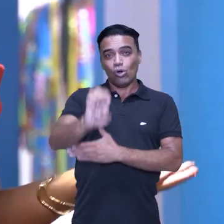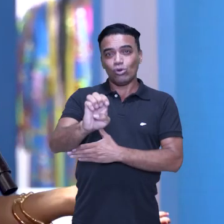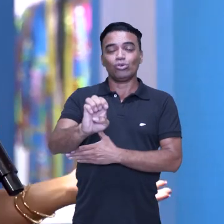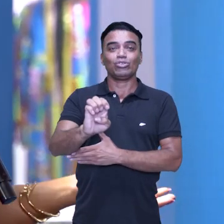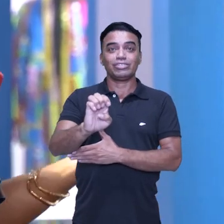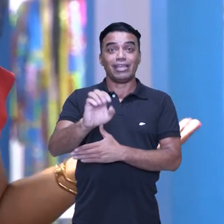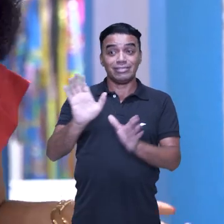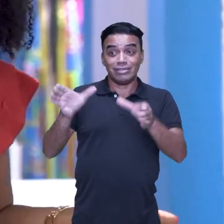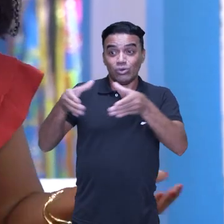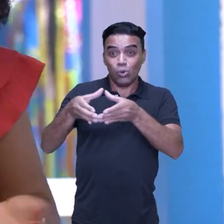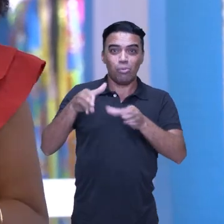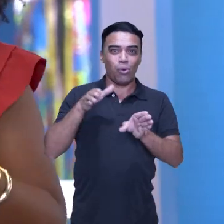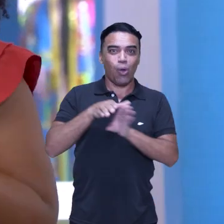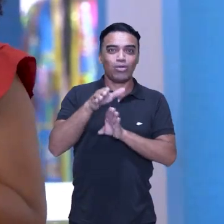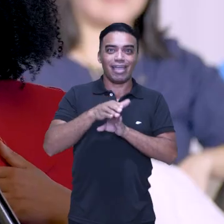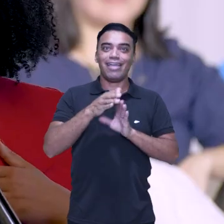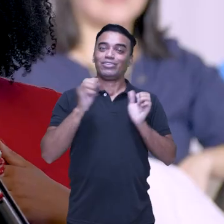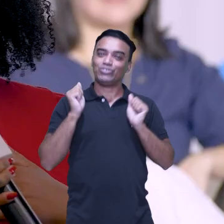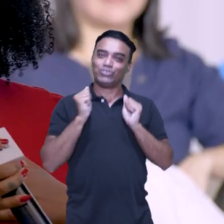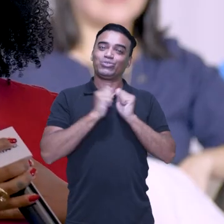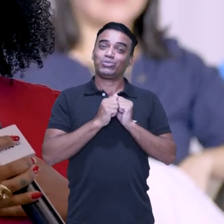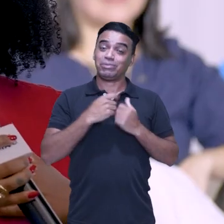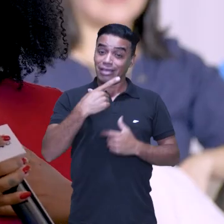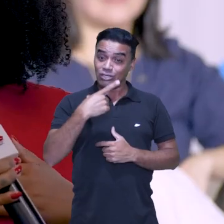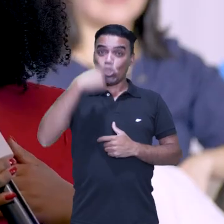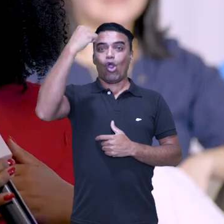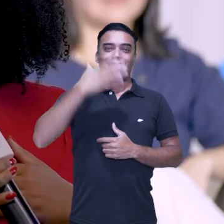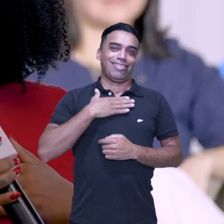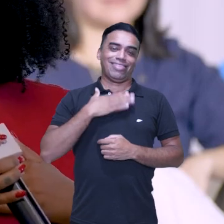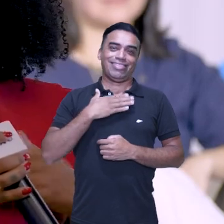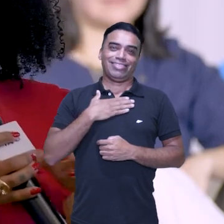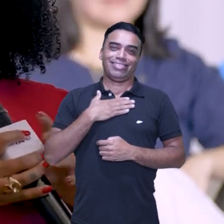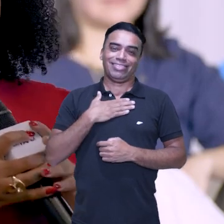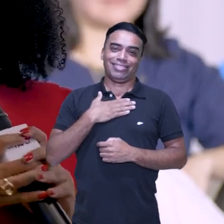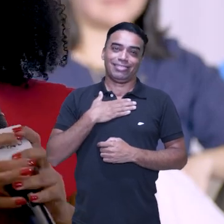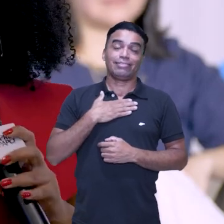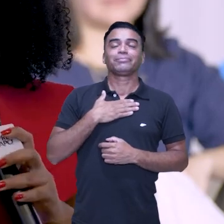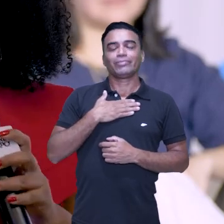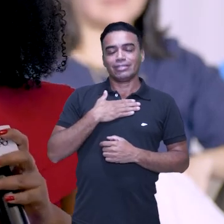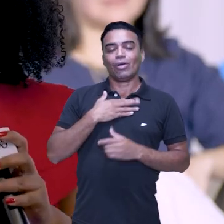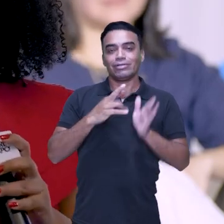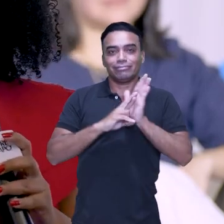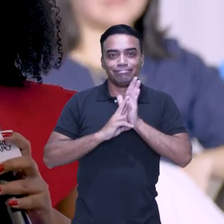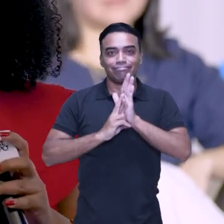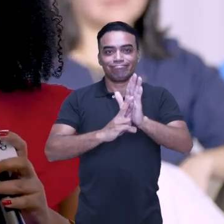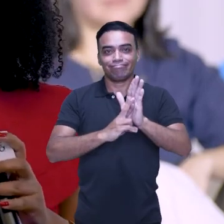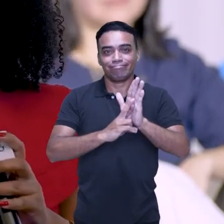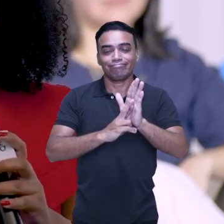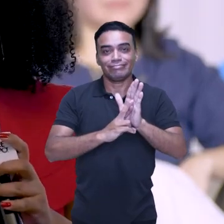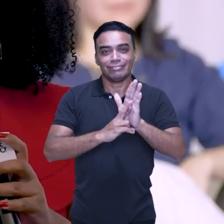esse conselho por trás da Rose, por ter me escolhido, e que essa representação e